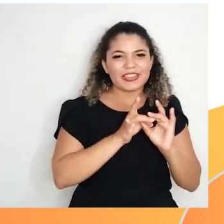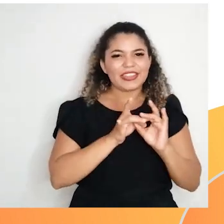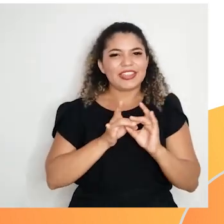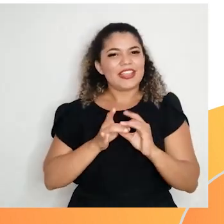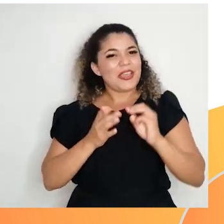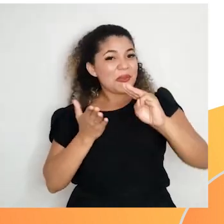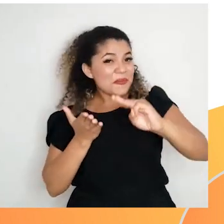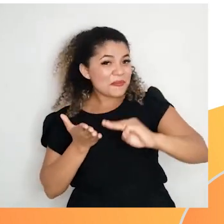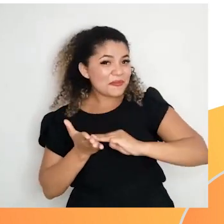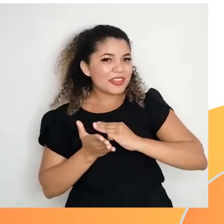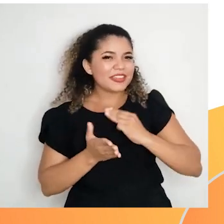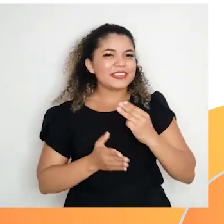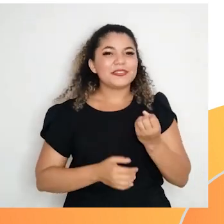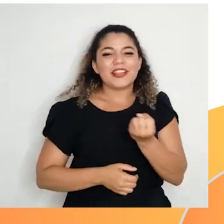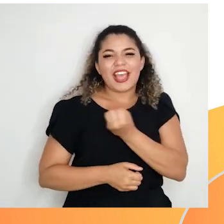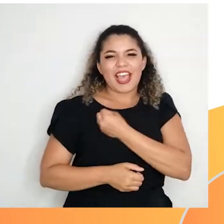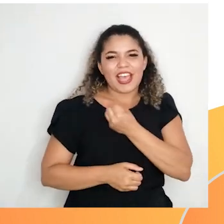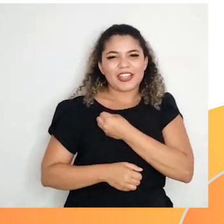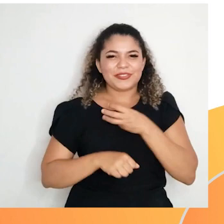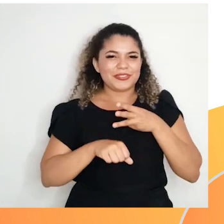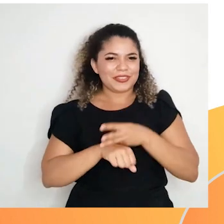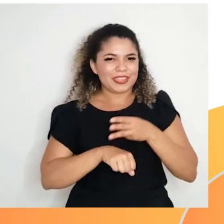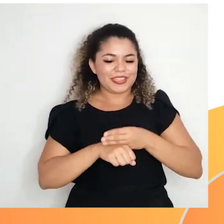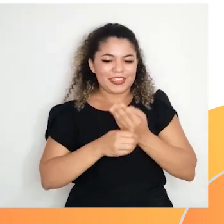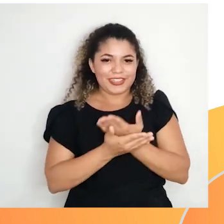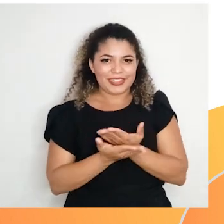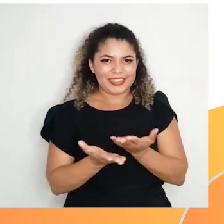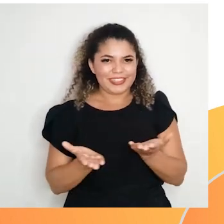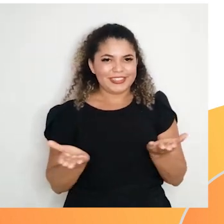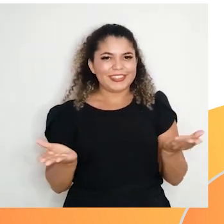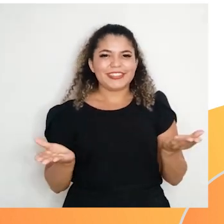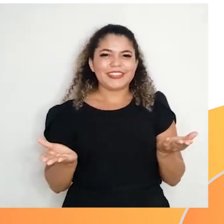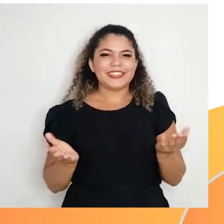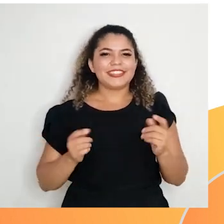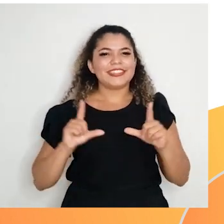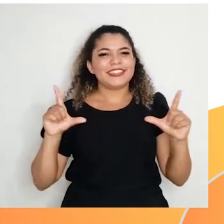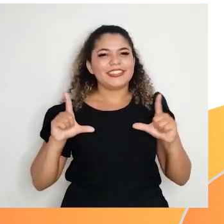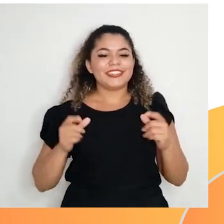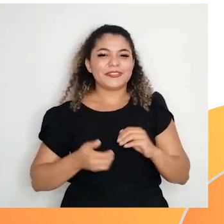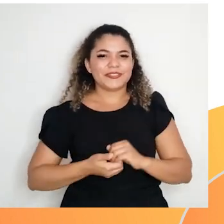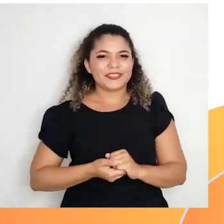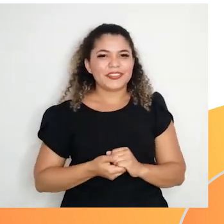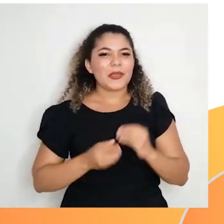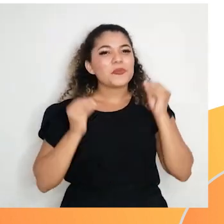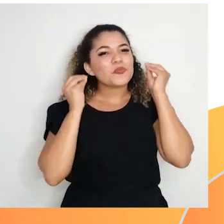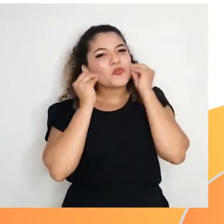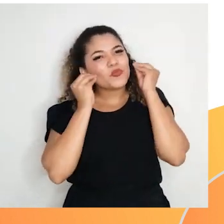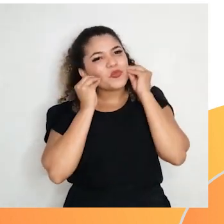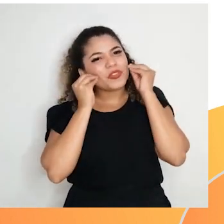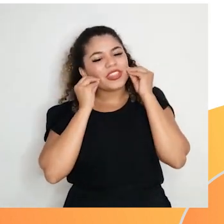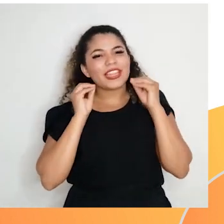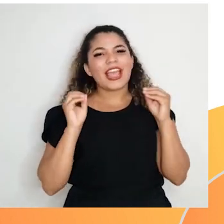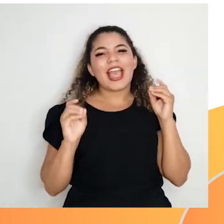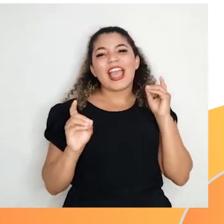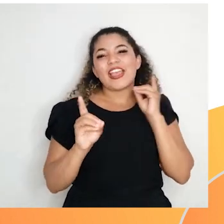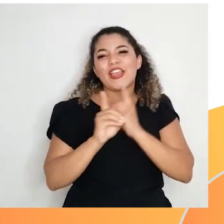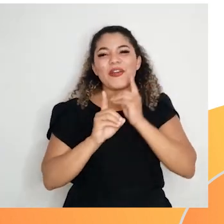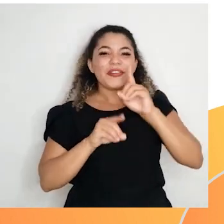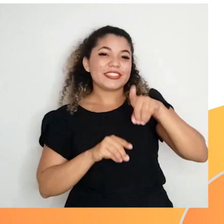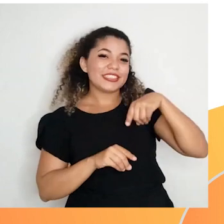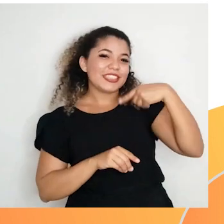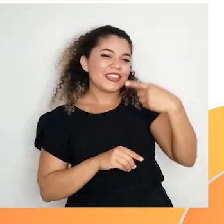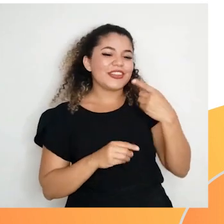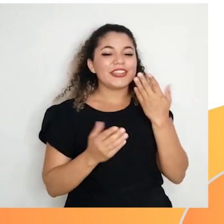e mande para o número que aparecer na sua tela. Beijos e até a